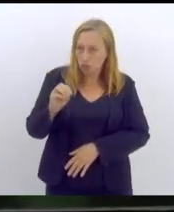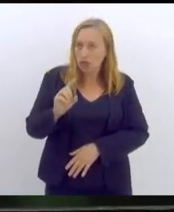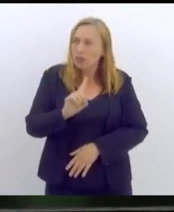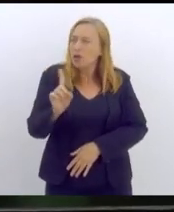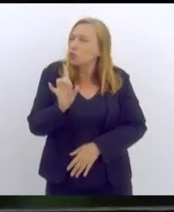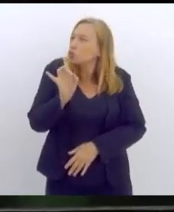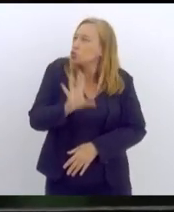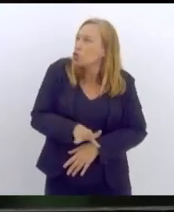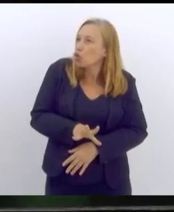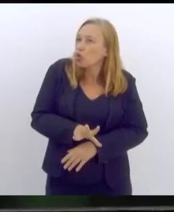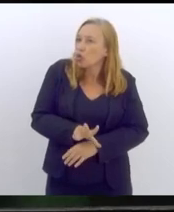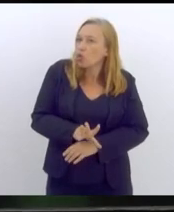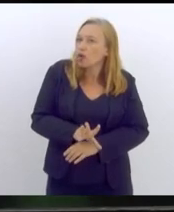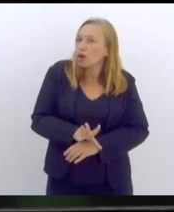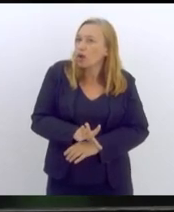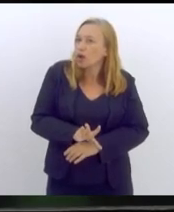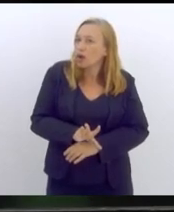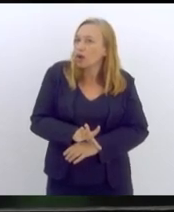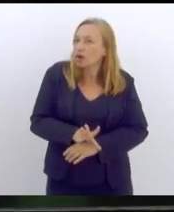só